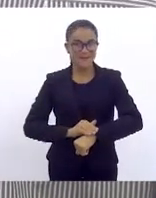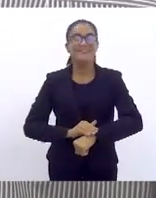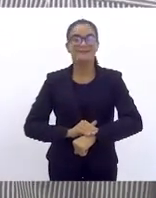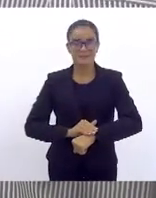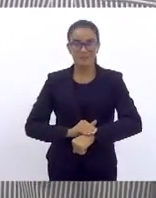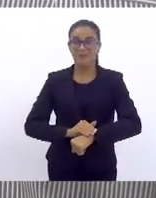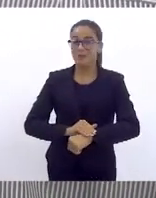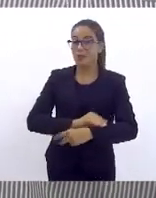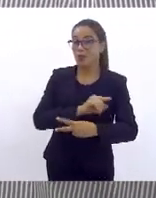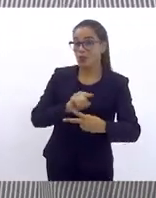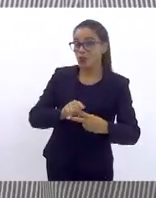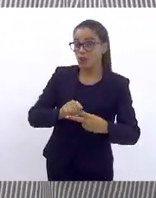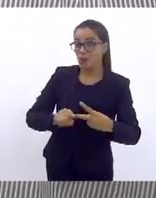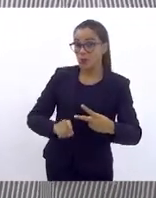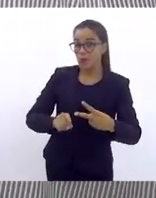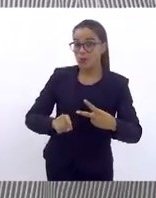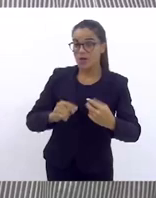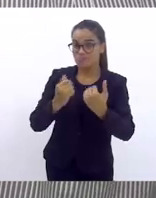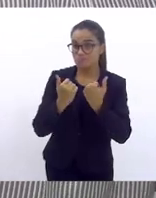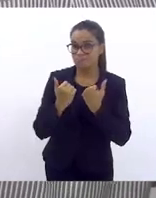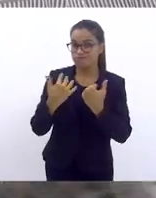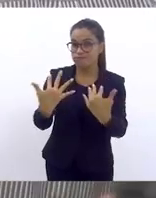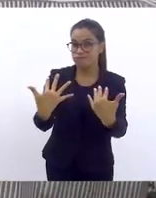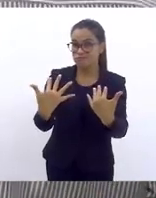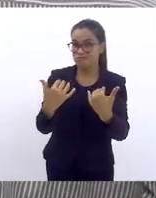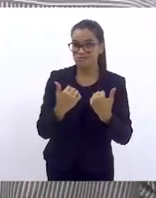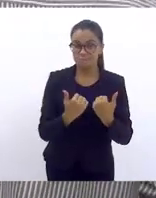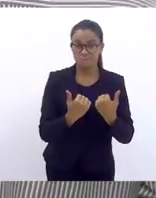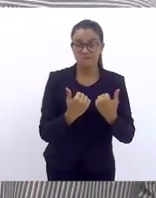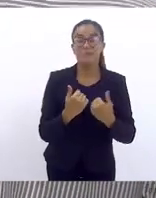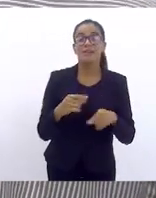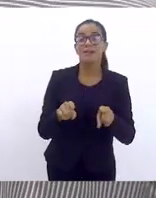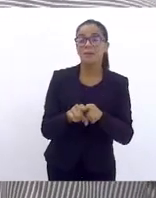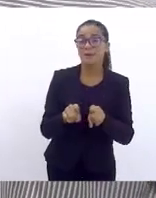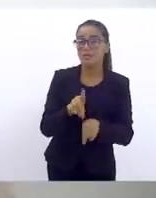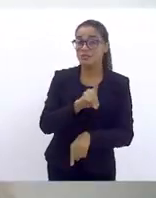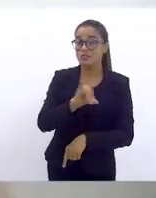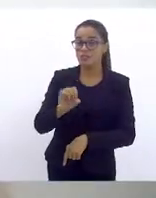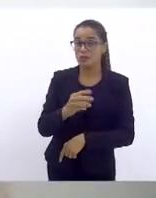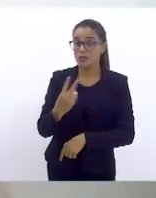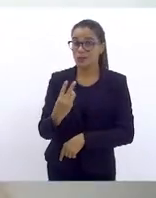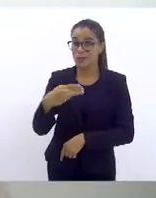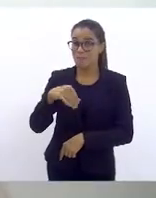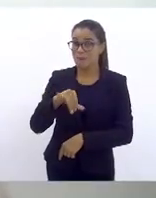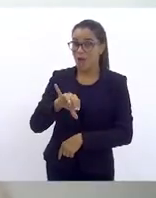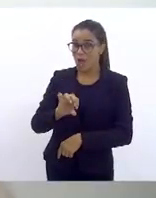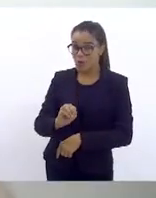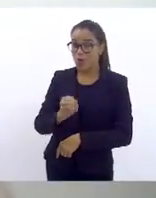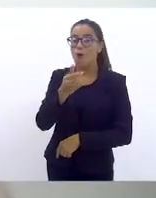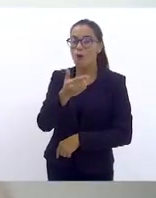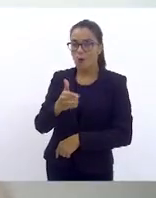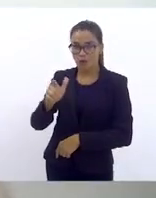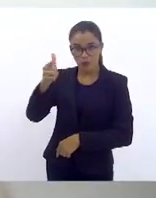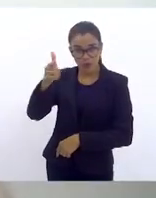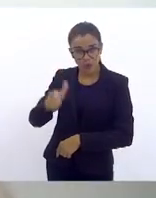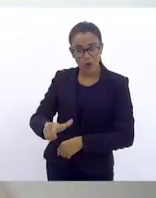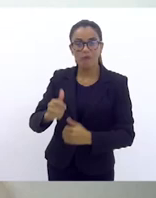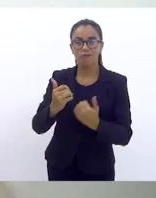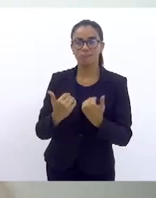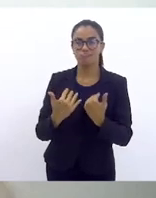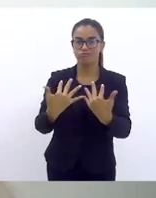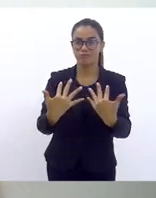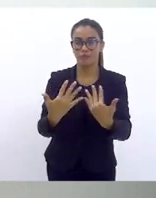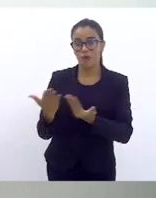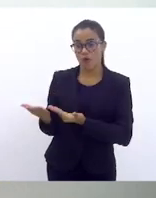vão ser duas audiências que hoje e no dia 2 de Maio quero aproveitar e cumprimentar pedir para